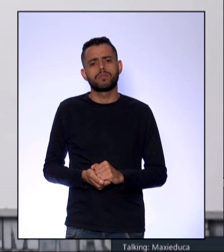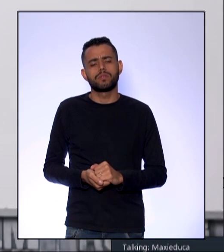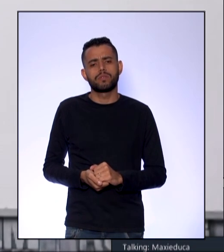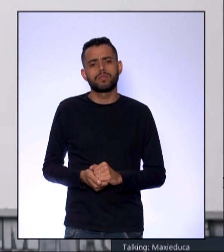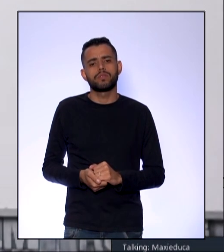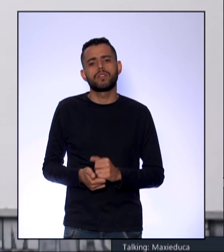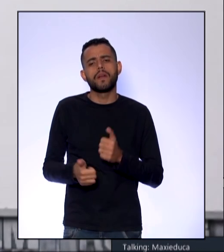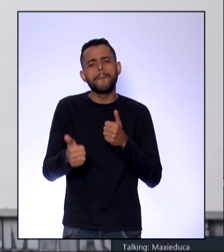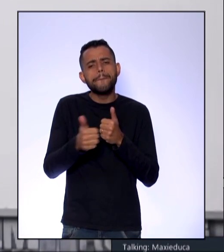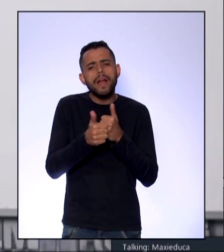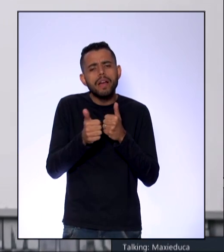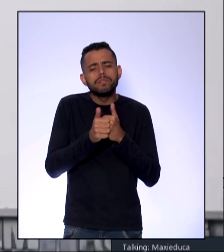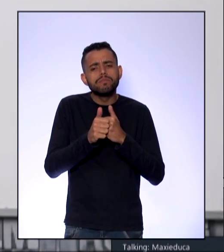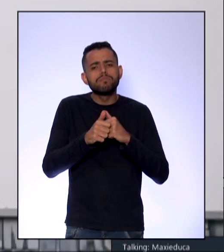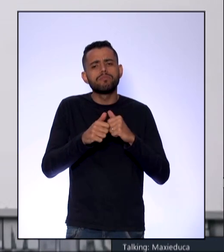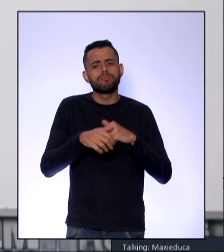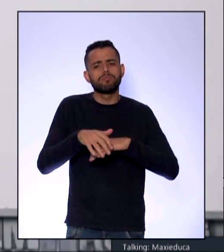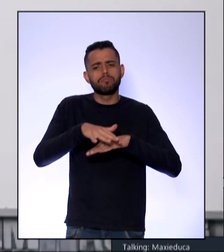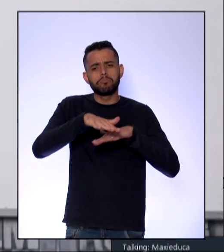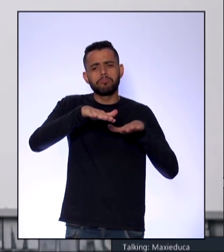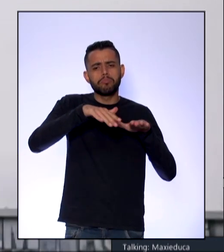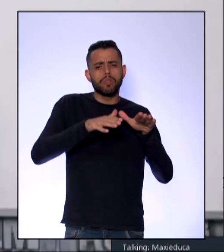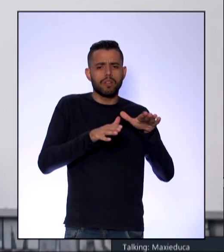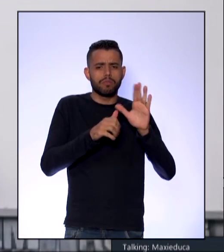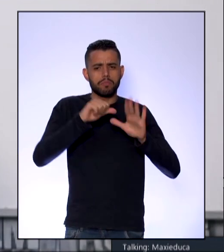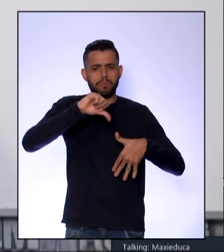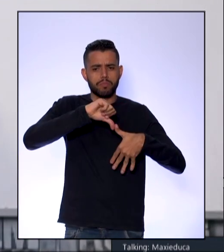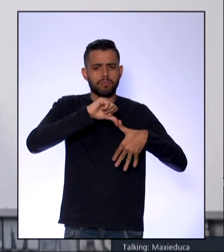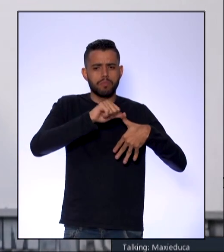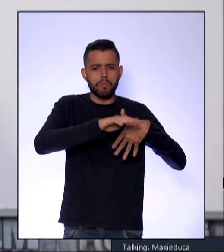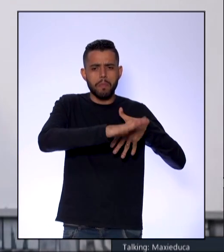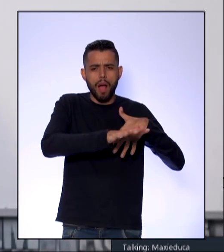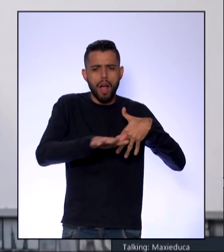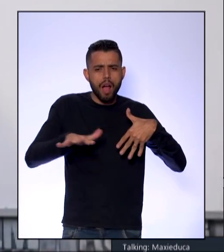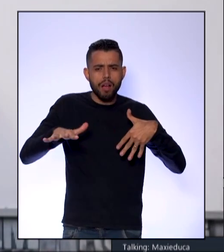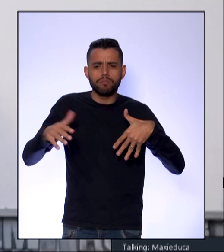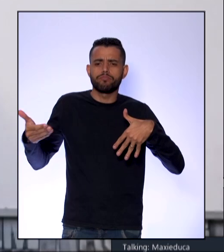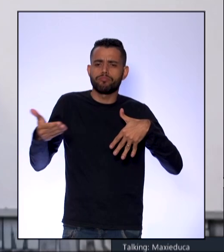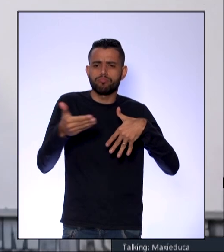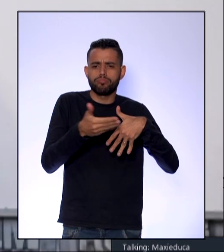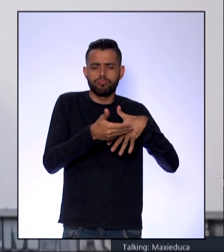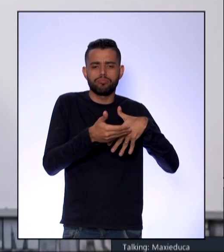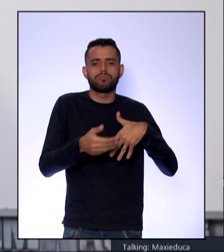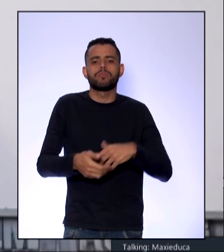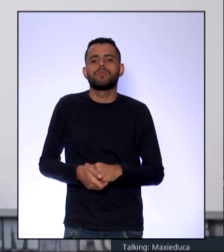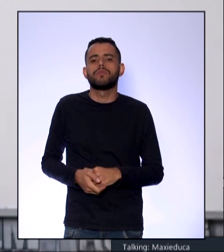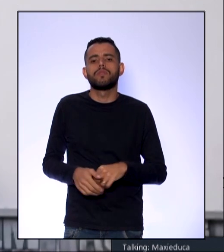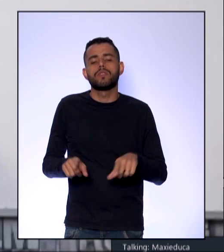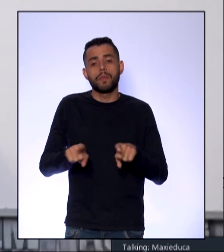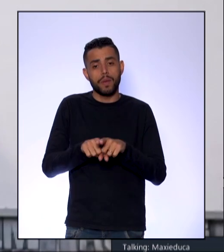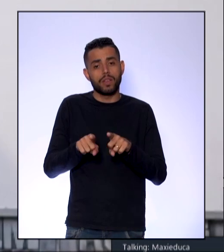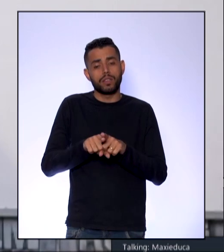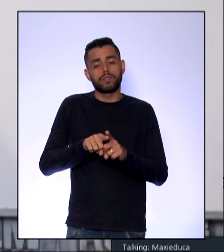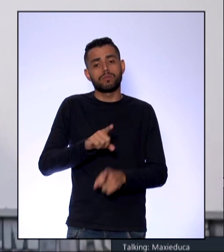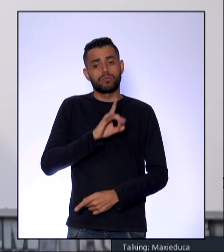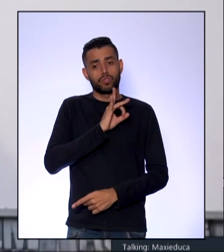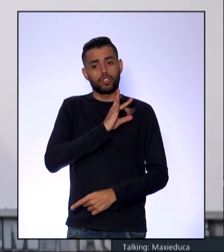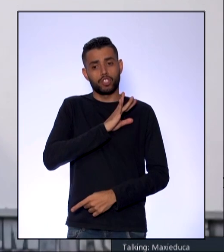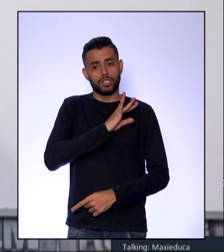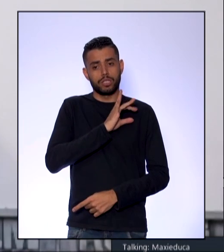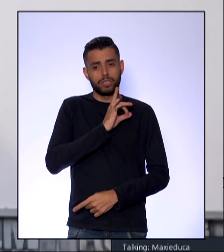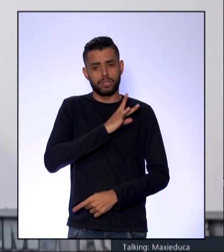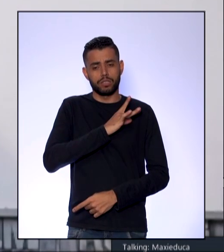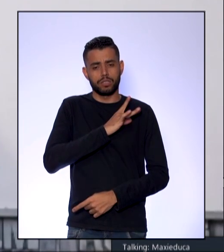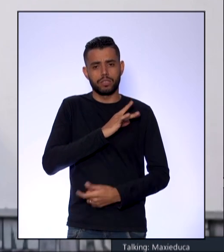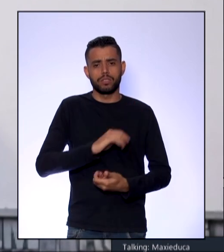Costa marítima. Nós temos aqui a chegada ao Chile. Nós temos